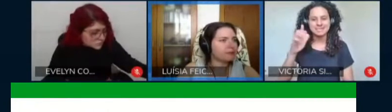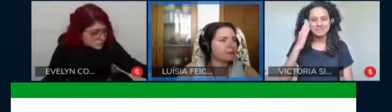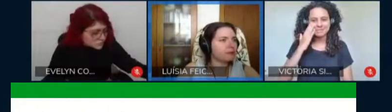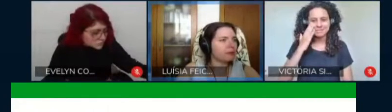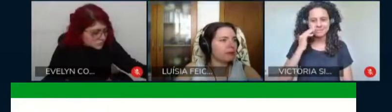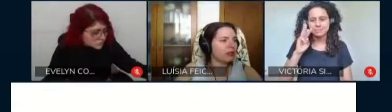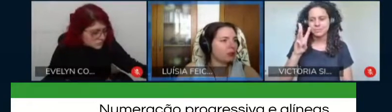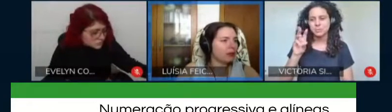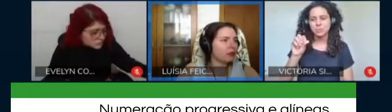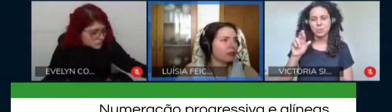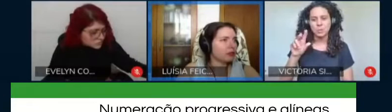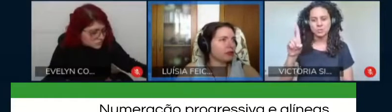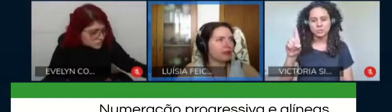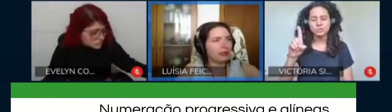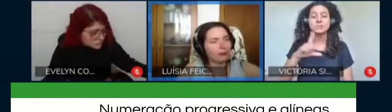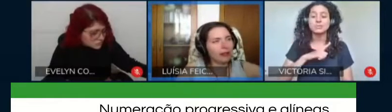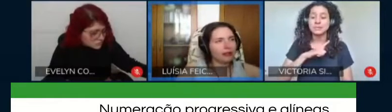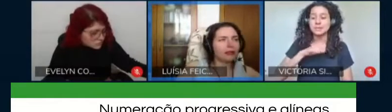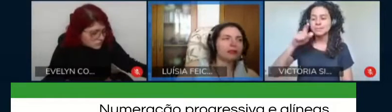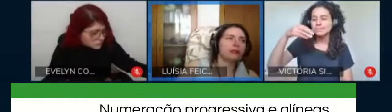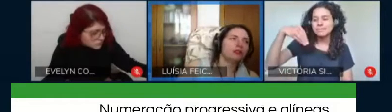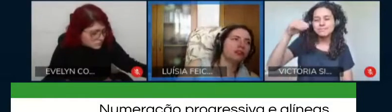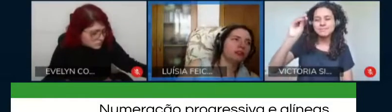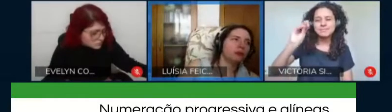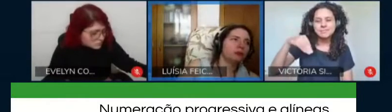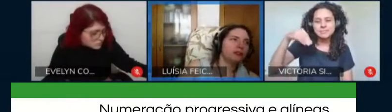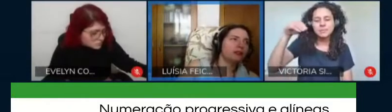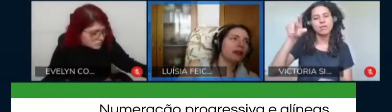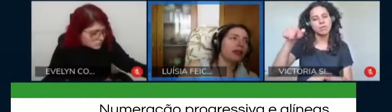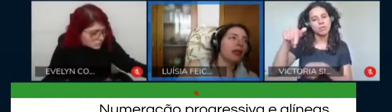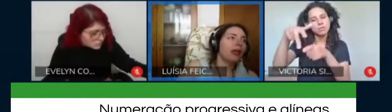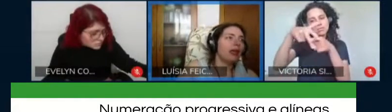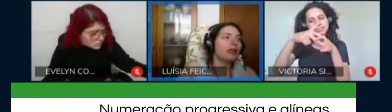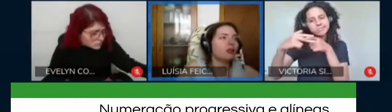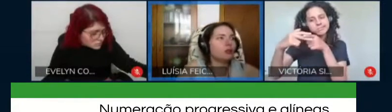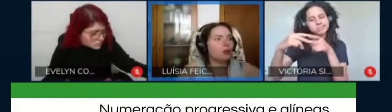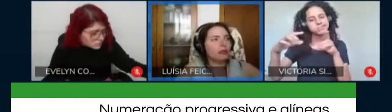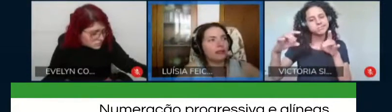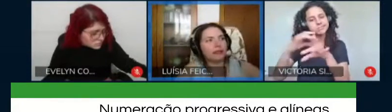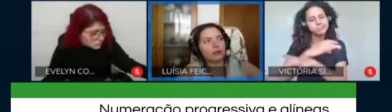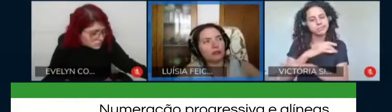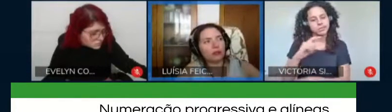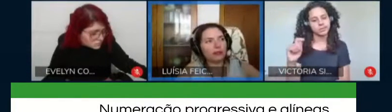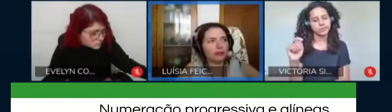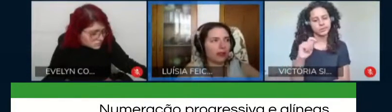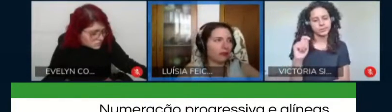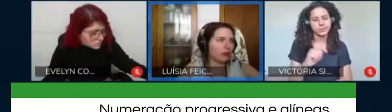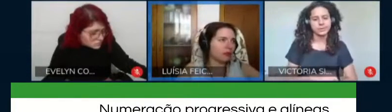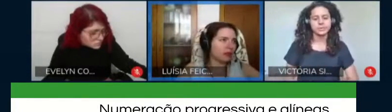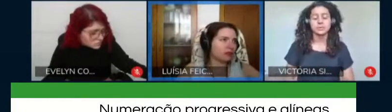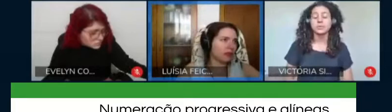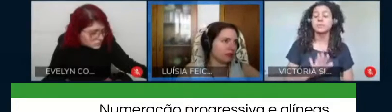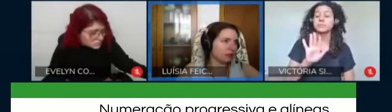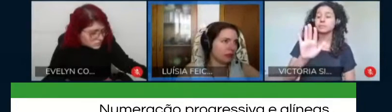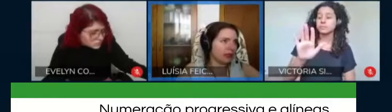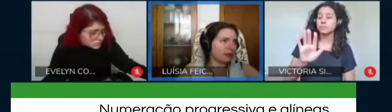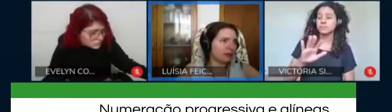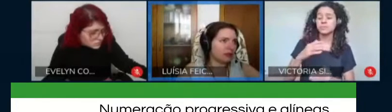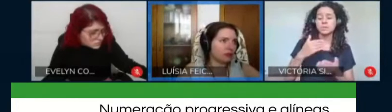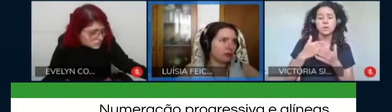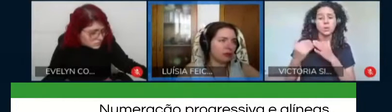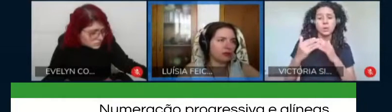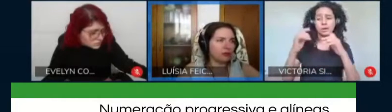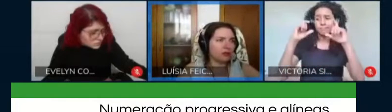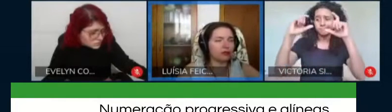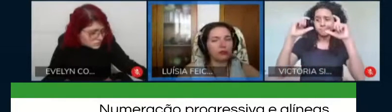vocês. E uma outra coisa que é bem interessante de se observar é que todas as sessões devem conter um texto, nem